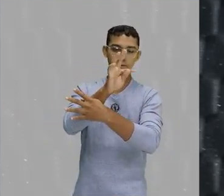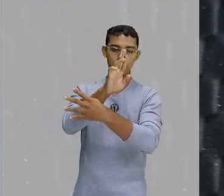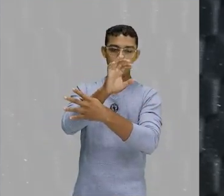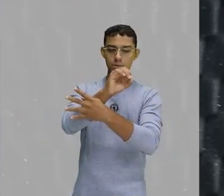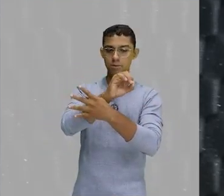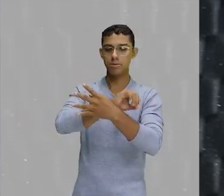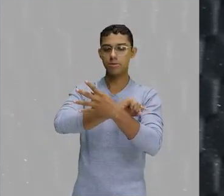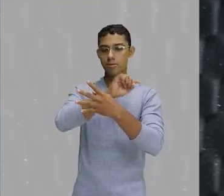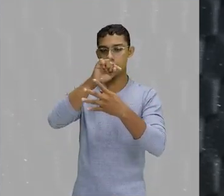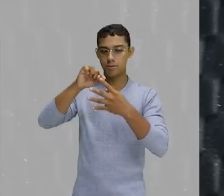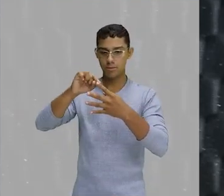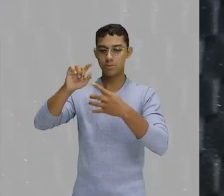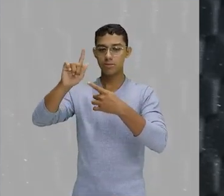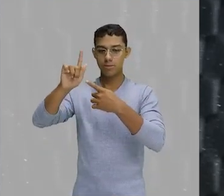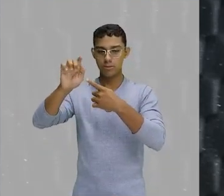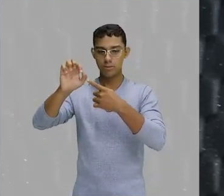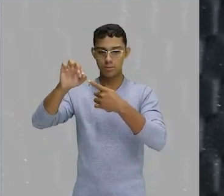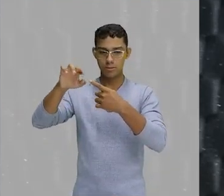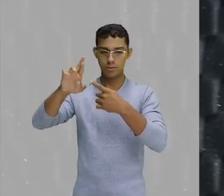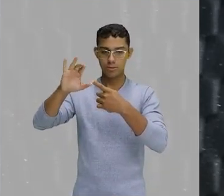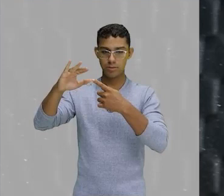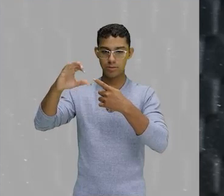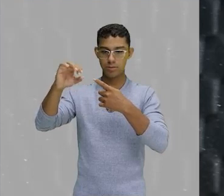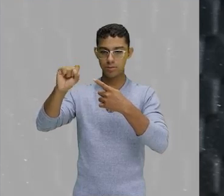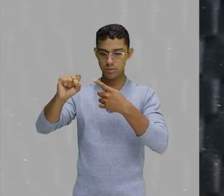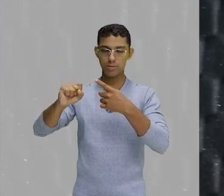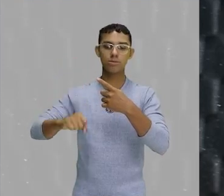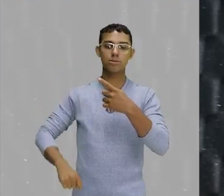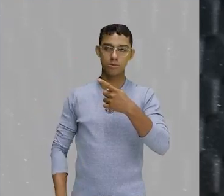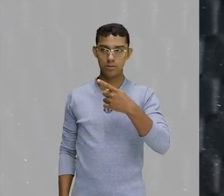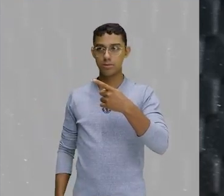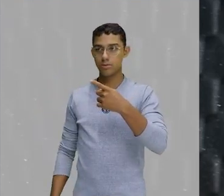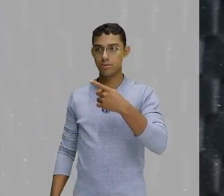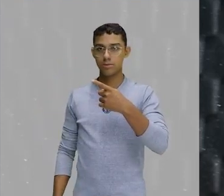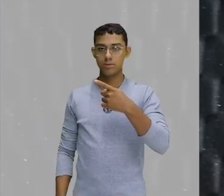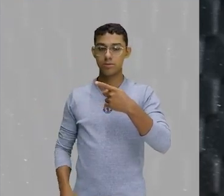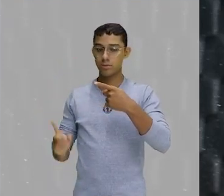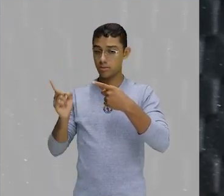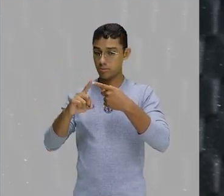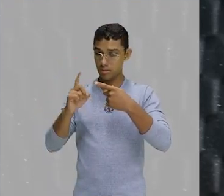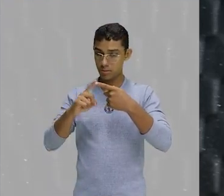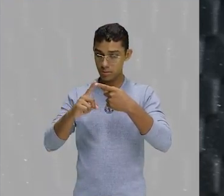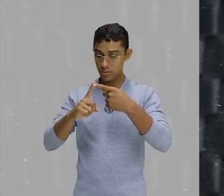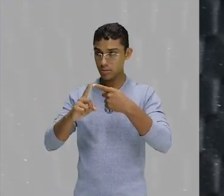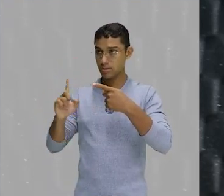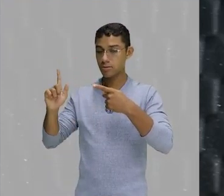tenho heterogenéricos, heterodiferente. Genérico